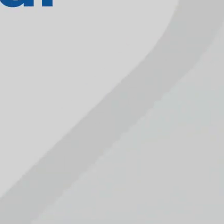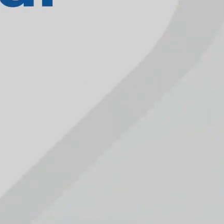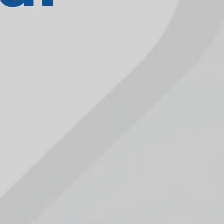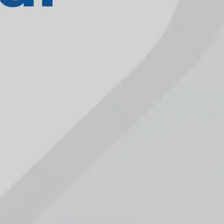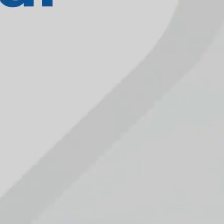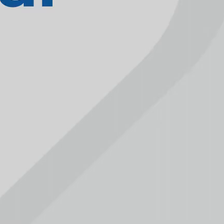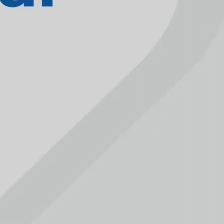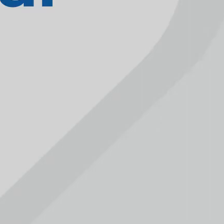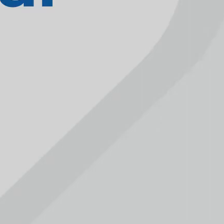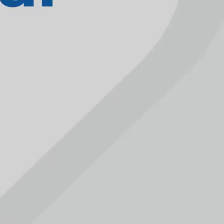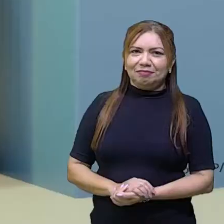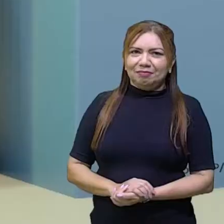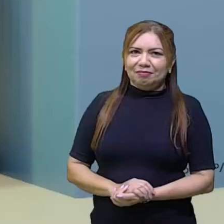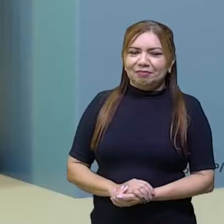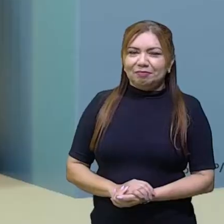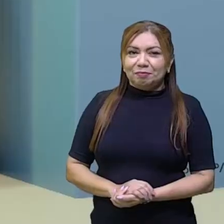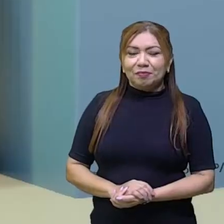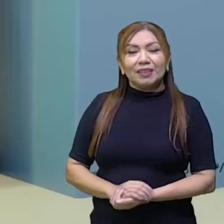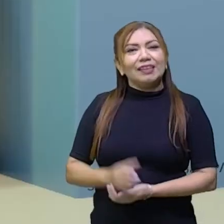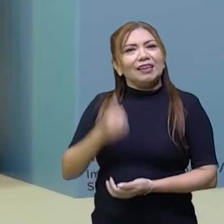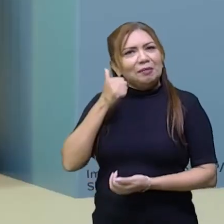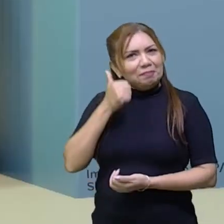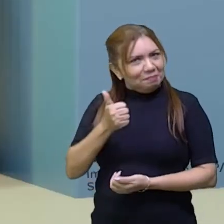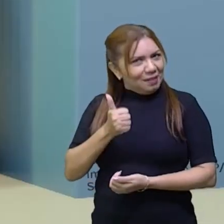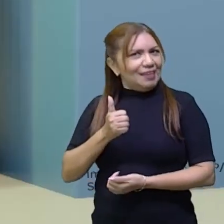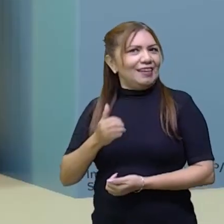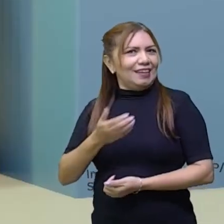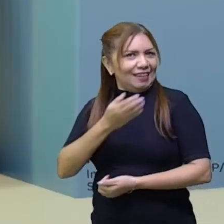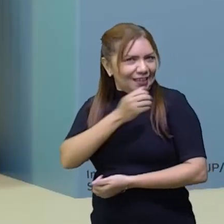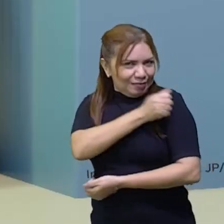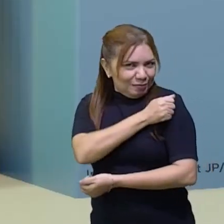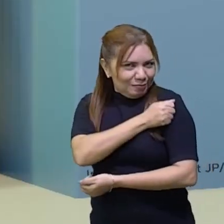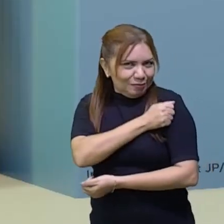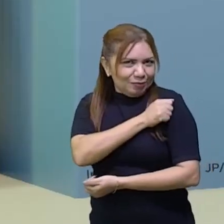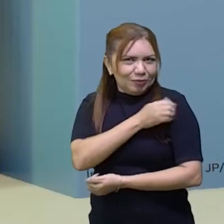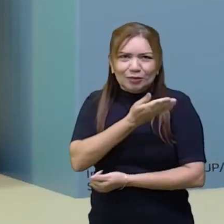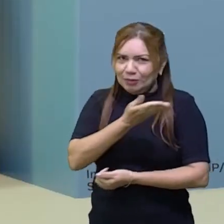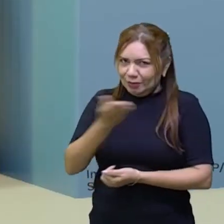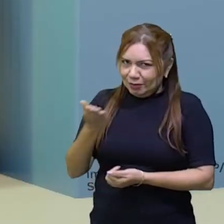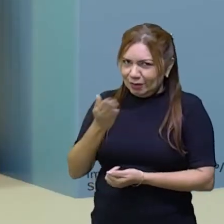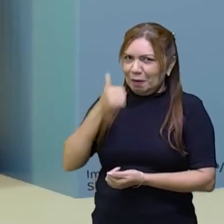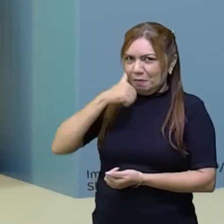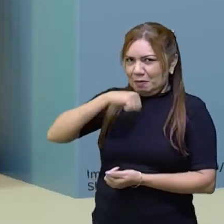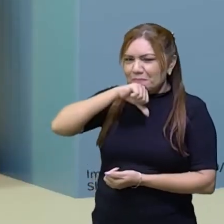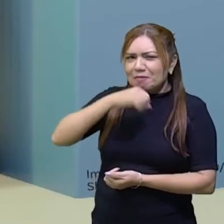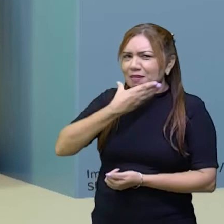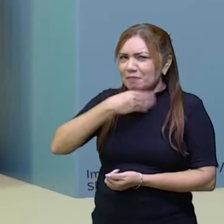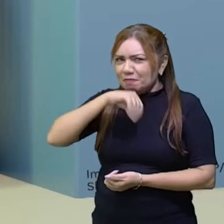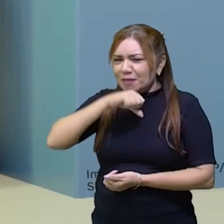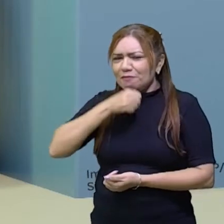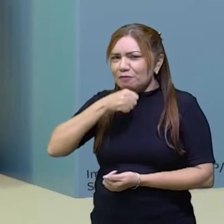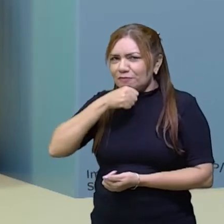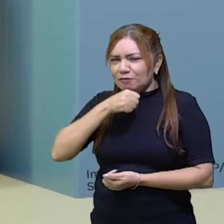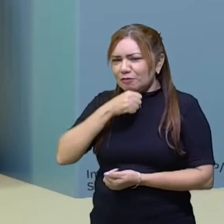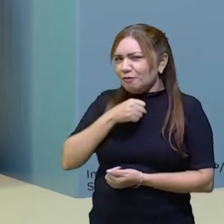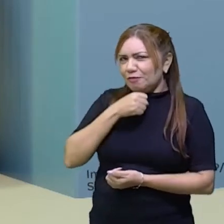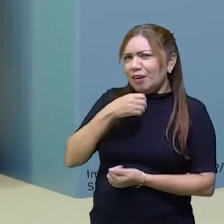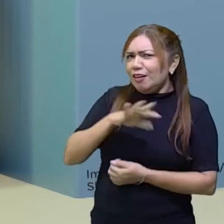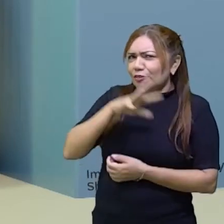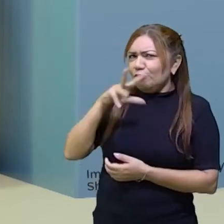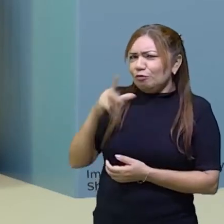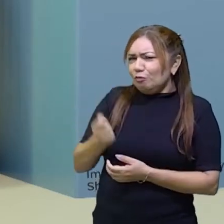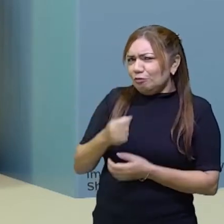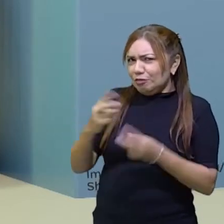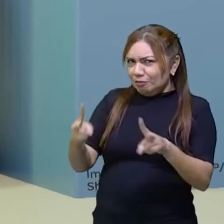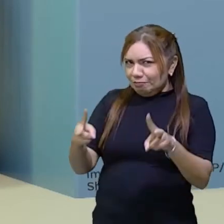1 Oi galerinha senhor Esporte também que estão nos acompanhando aí vovó titio todo mundo que está antenado na